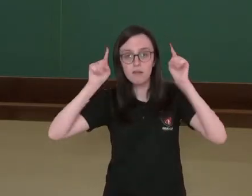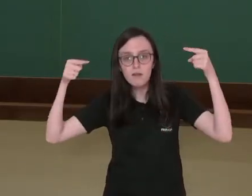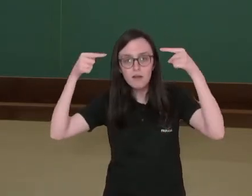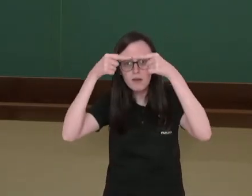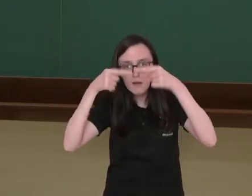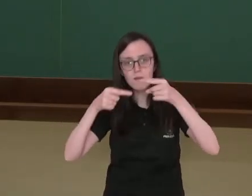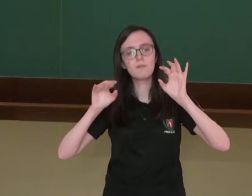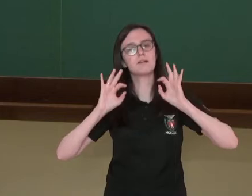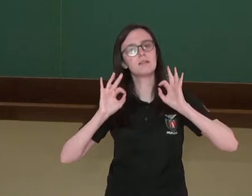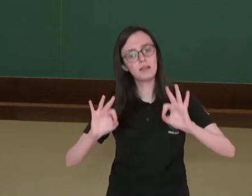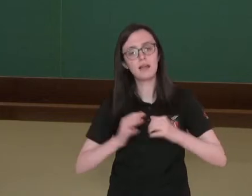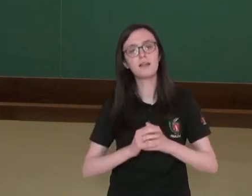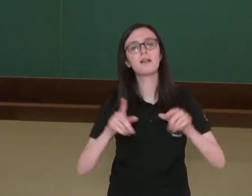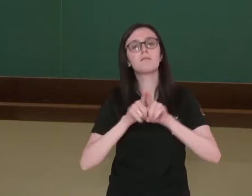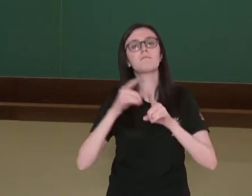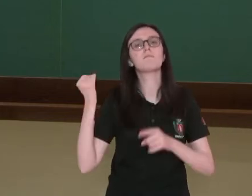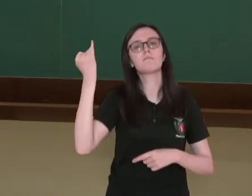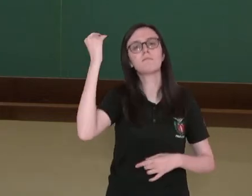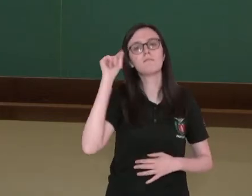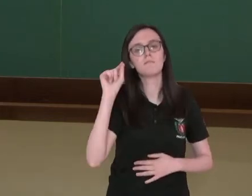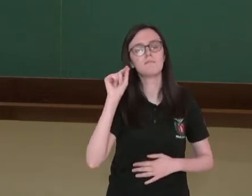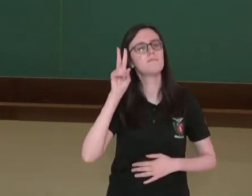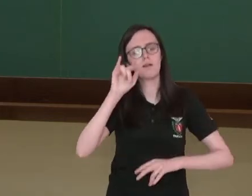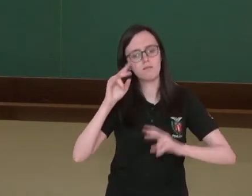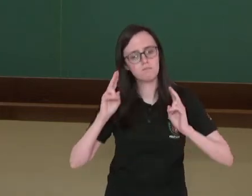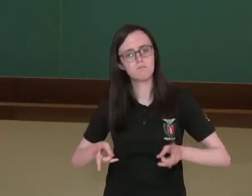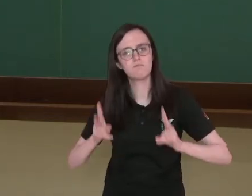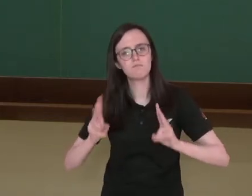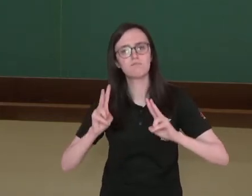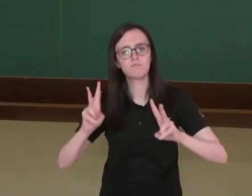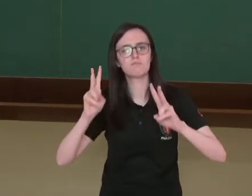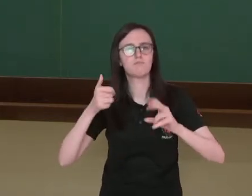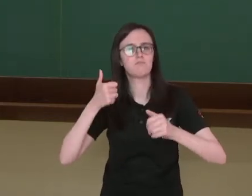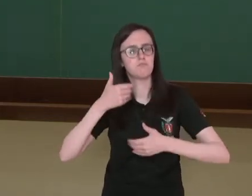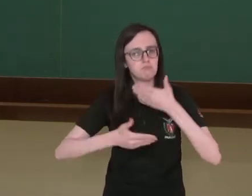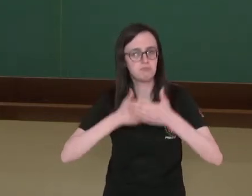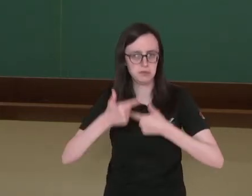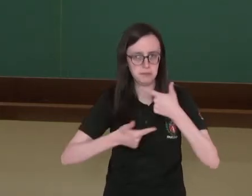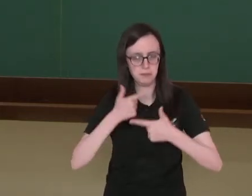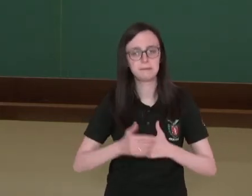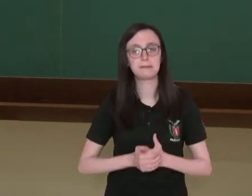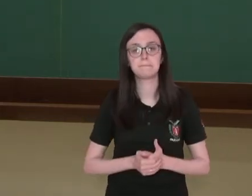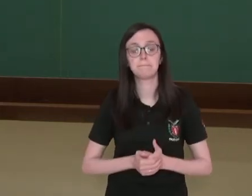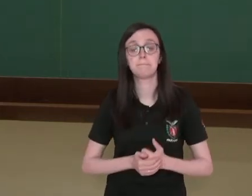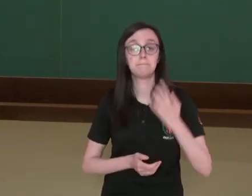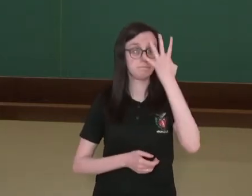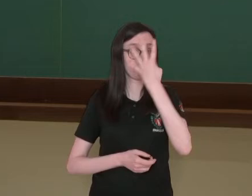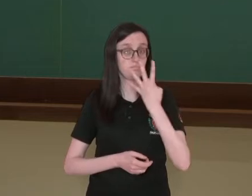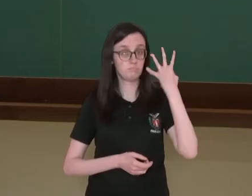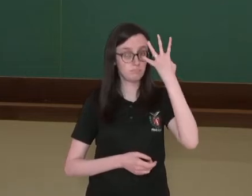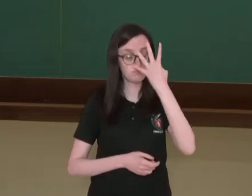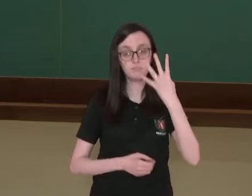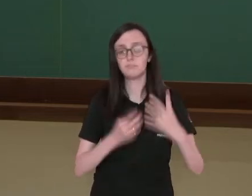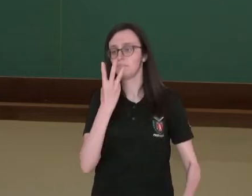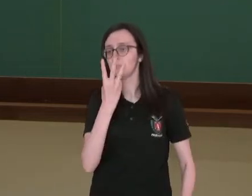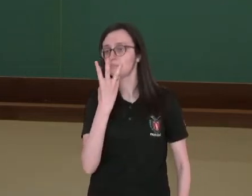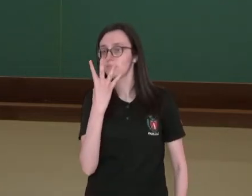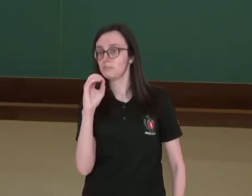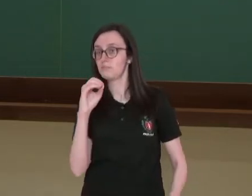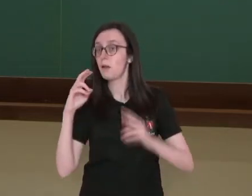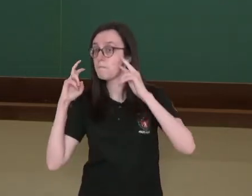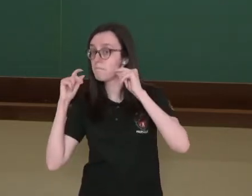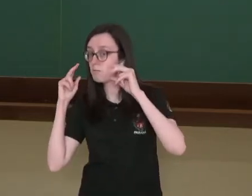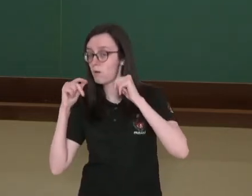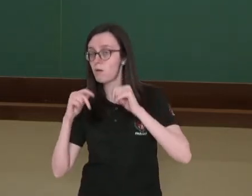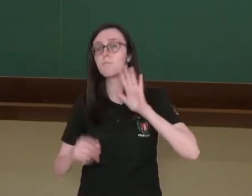diretamente proporcional e o importante, vai ser mantido o ritmo de produção. Então, vamos lá. Em 4 horas, 340